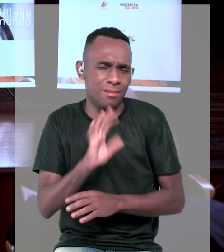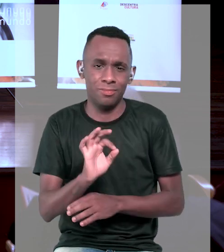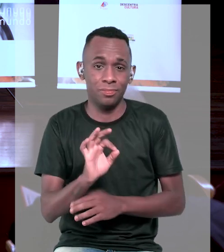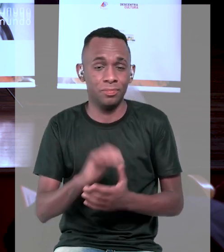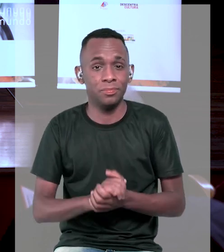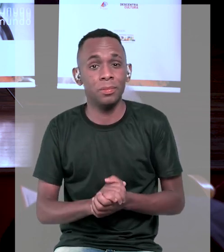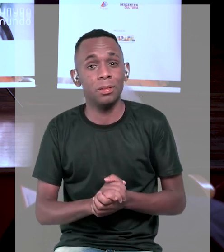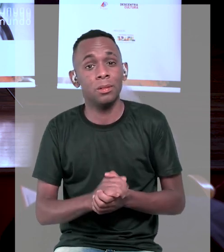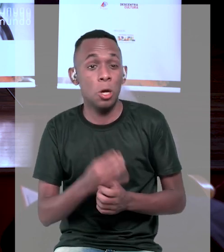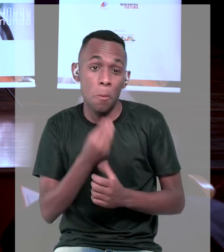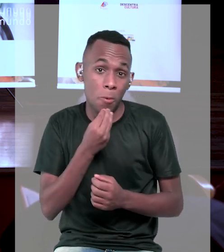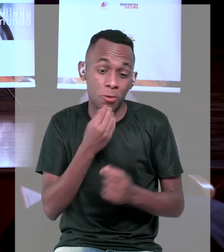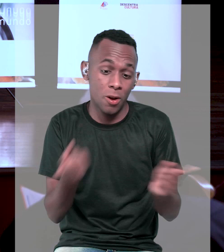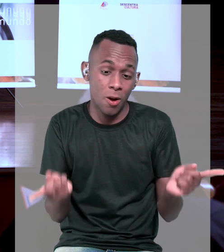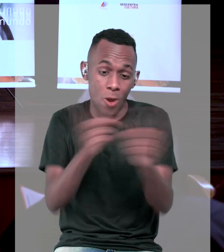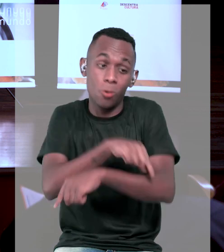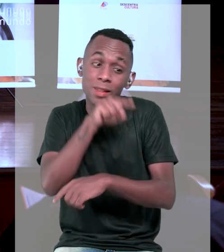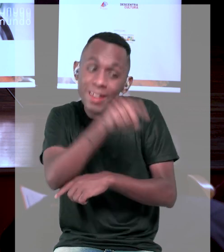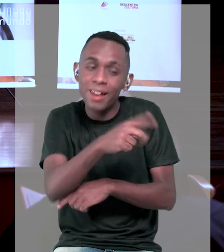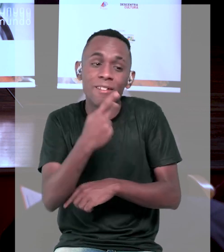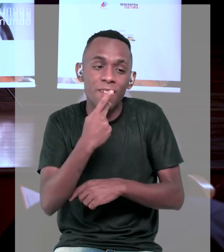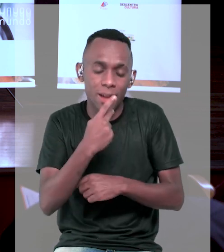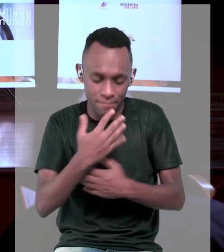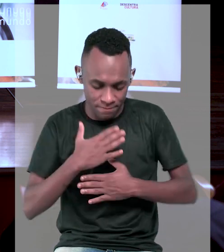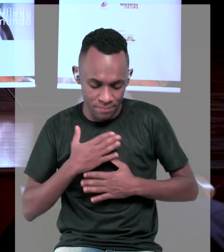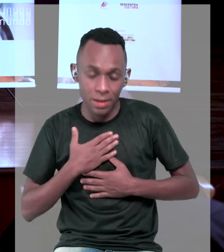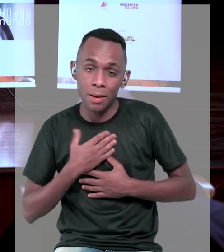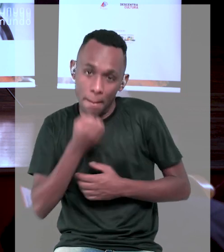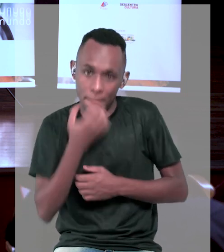O inverso seria mais inteligente, ele falar bem de mim.